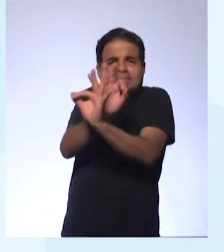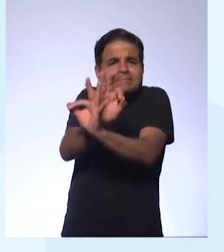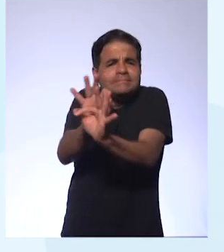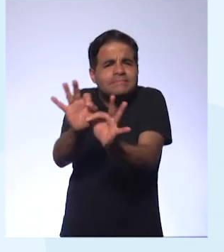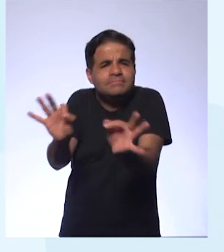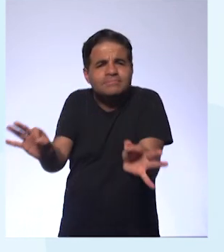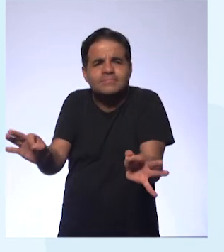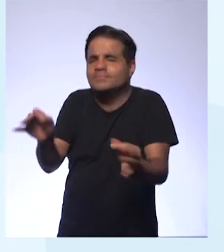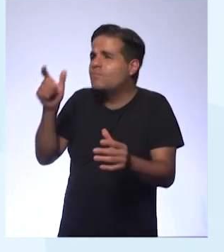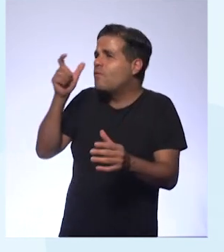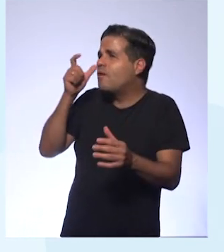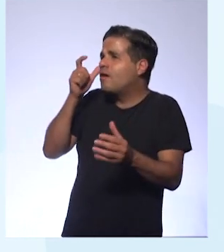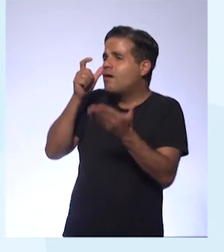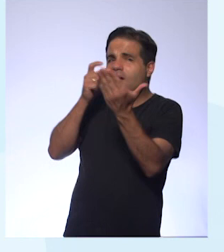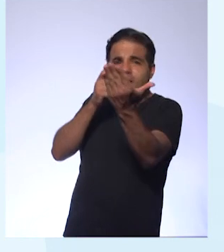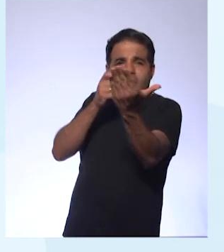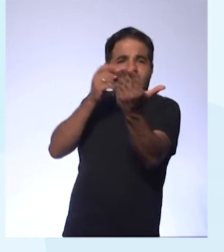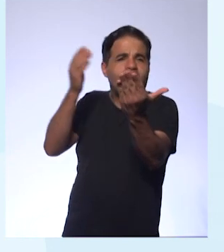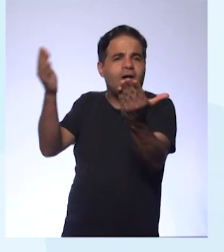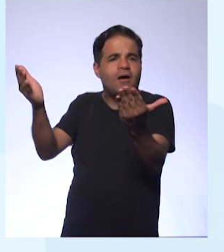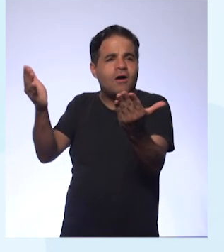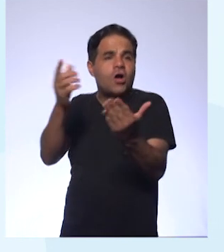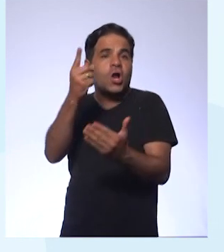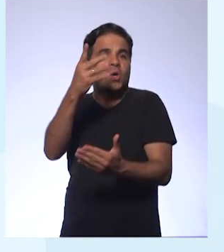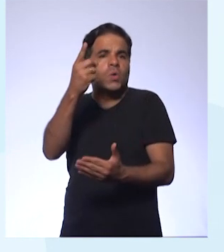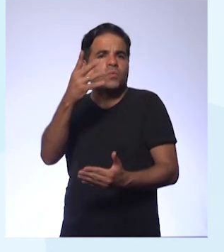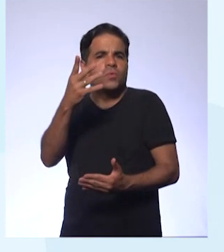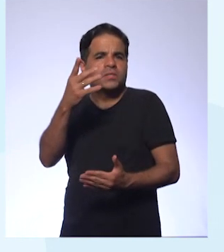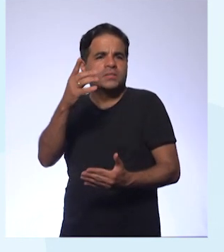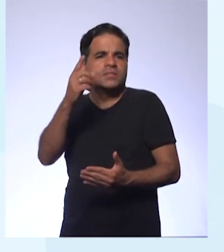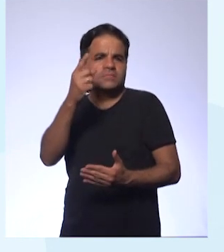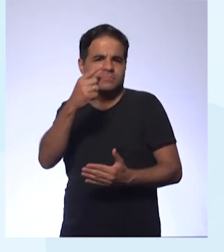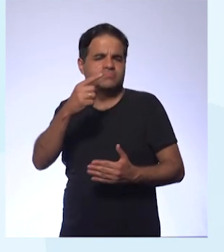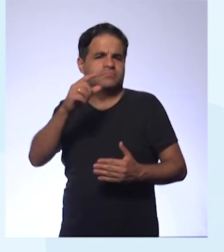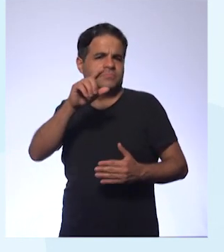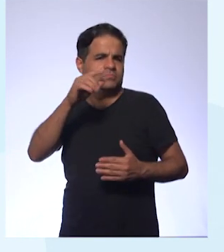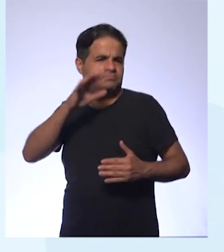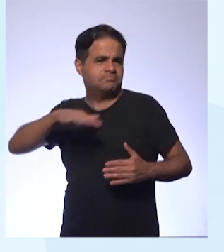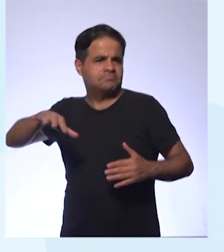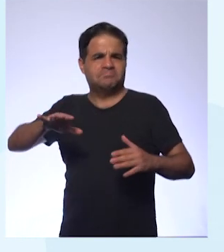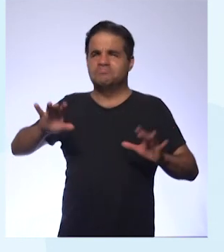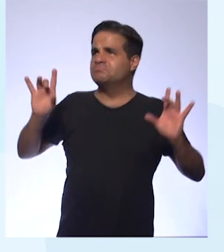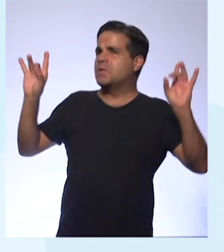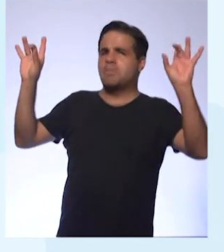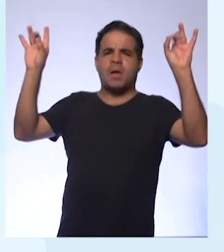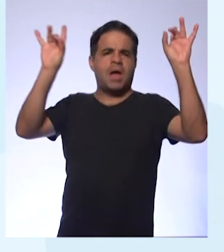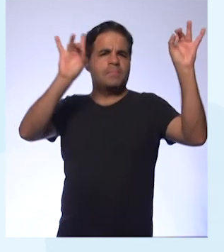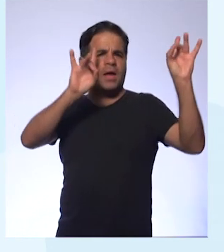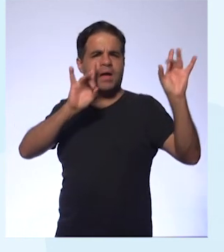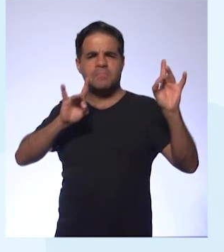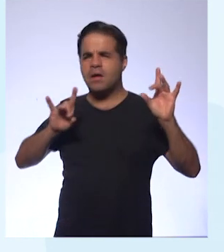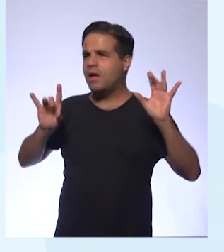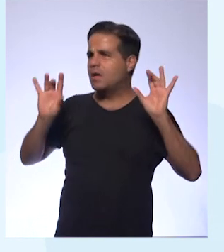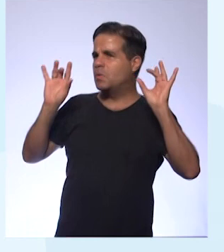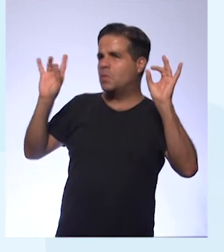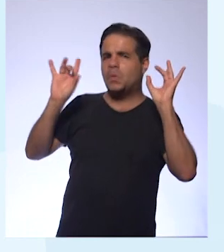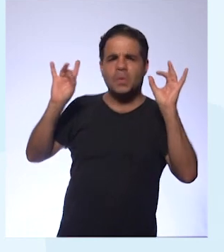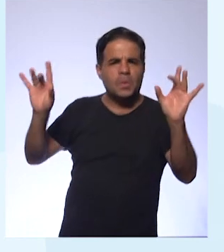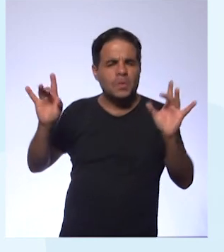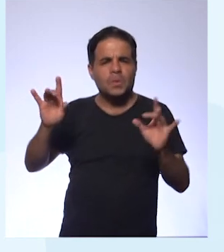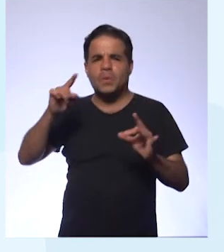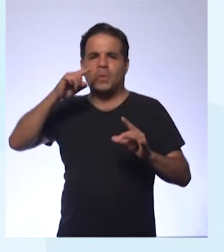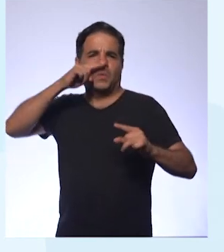ambiente. Olha agora o do Luís XIV, como é cheio de rebuscamentos, de adornos, né,